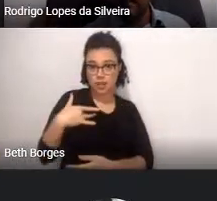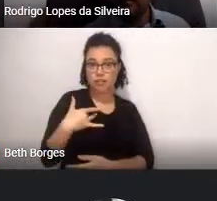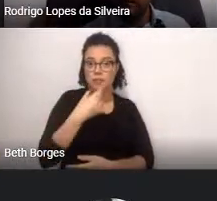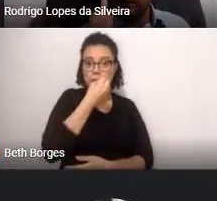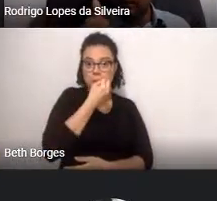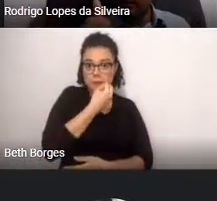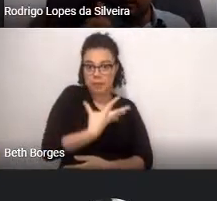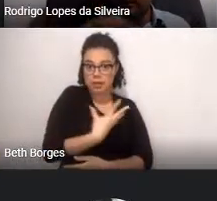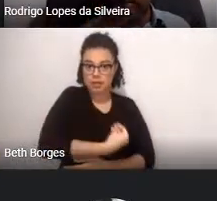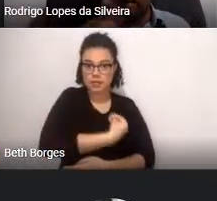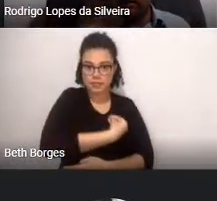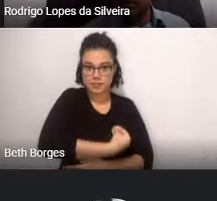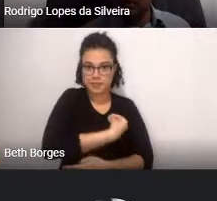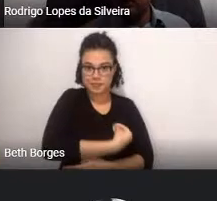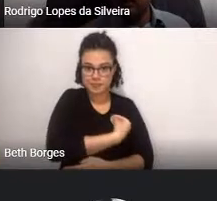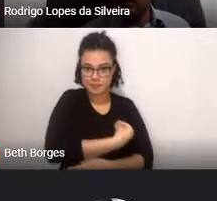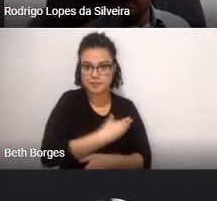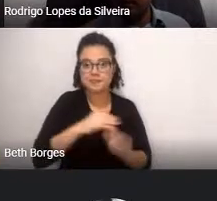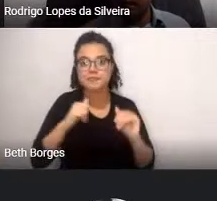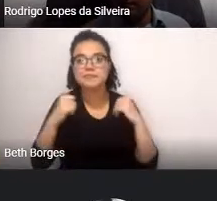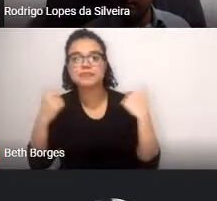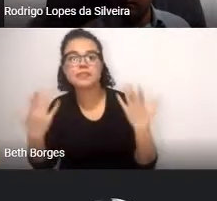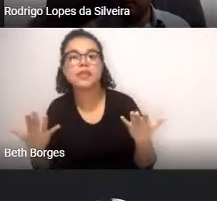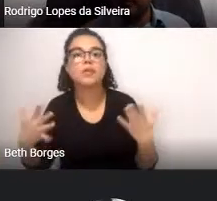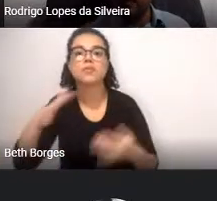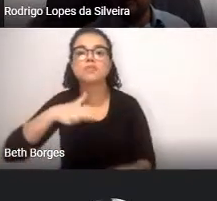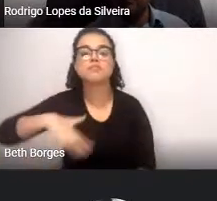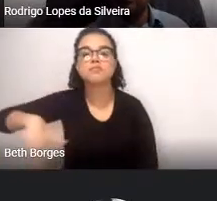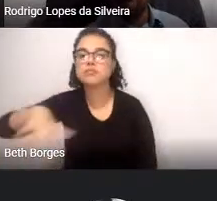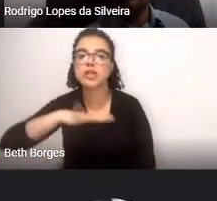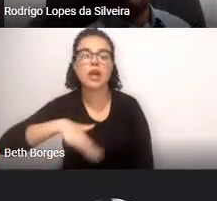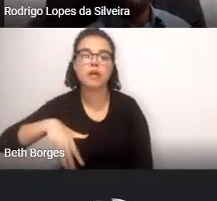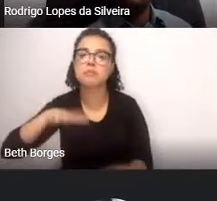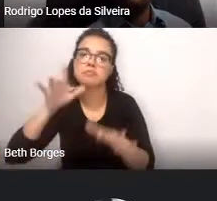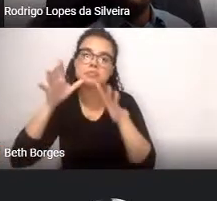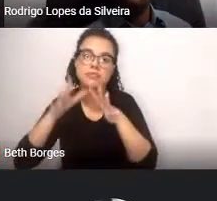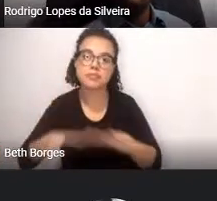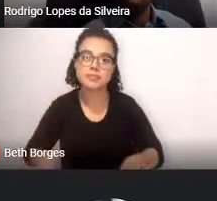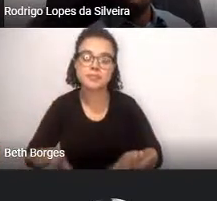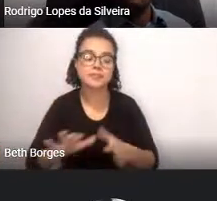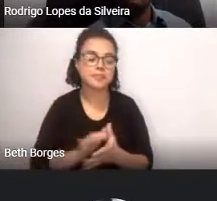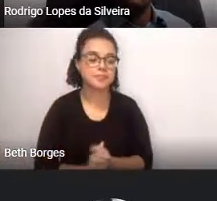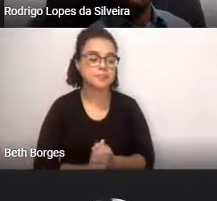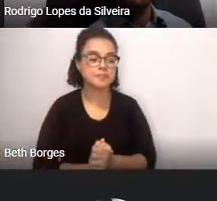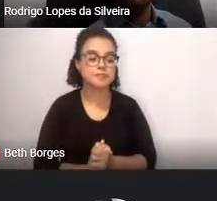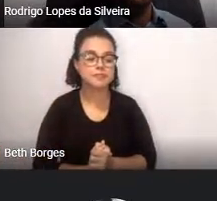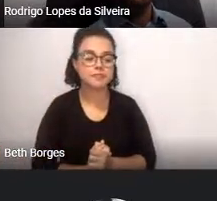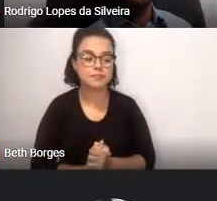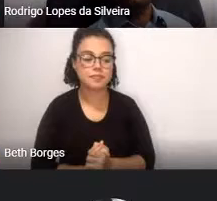tá? Então, de uma maneira geral, é isso. Pode passar, Rafael.